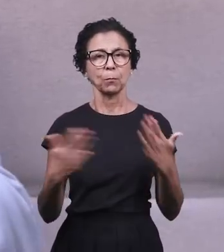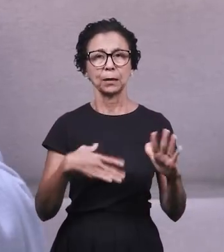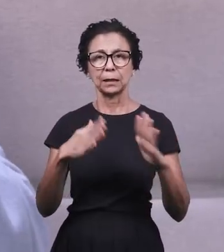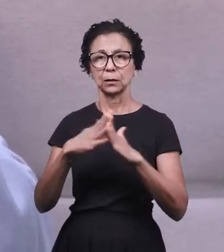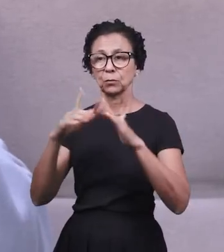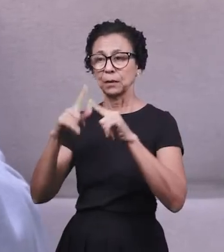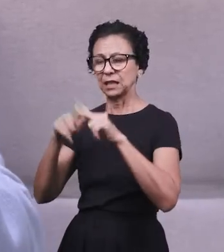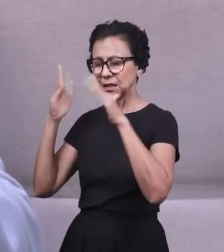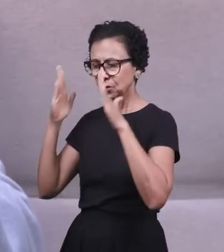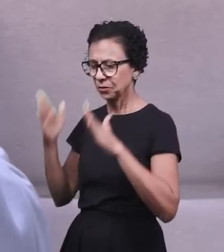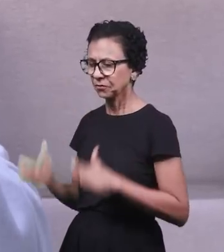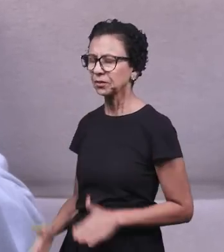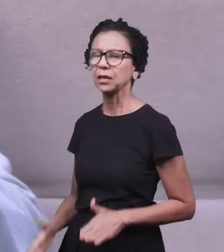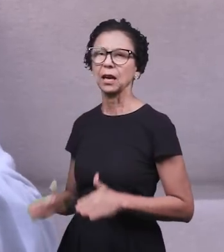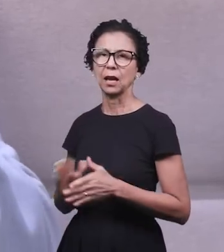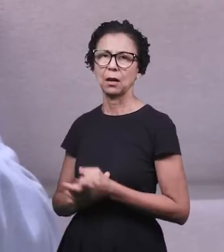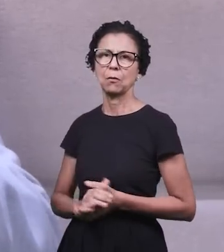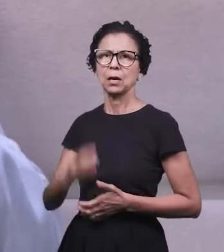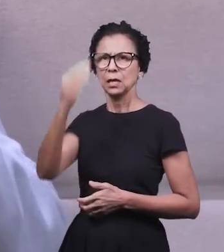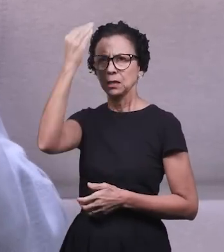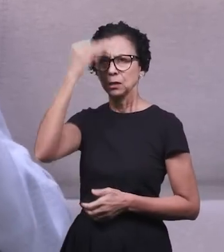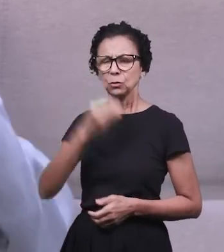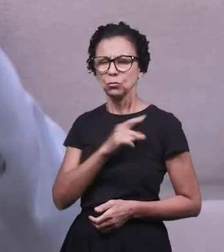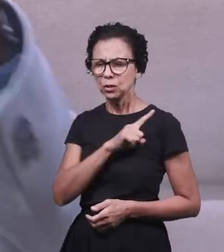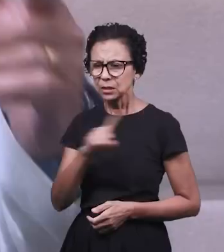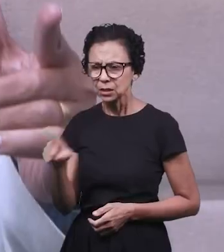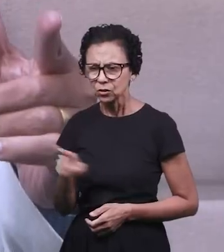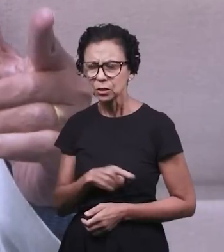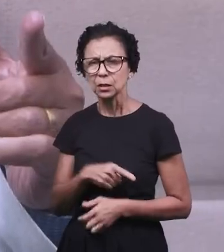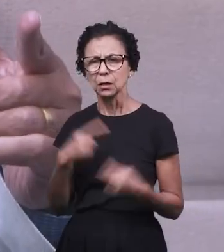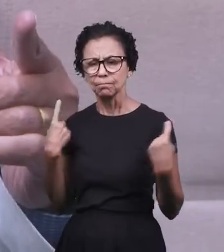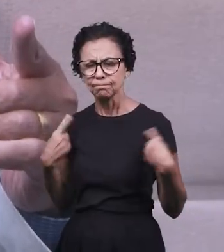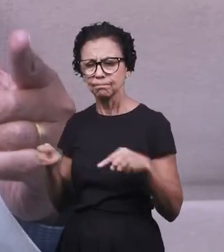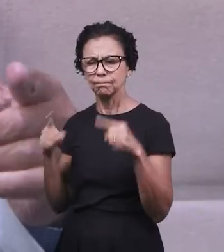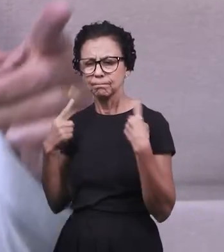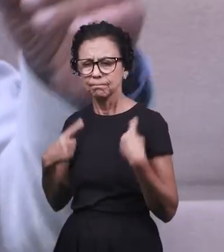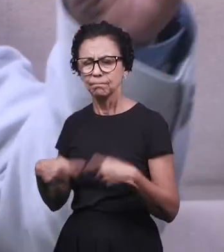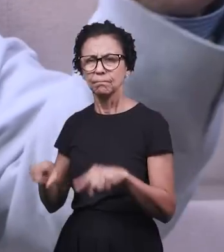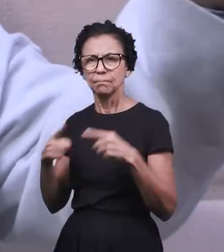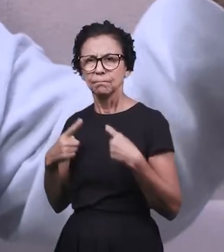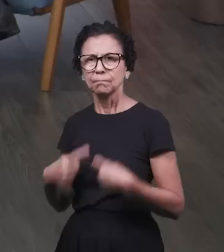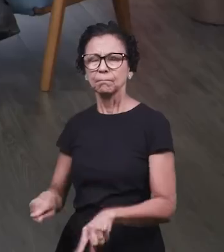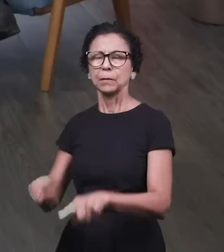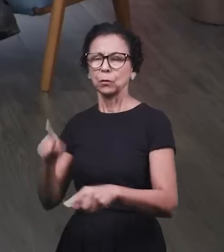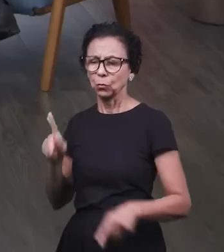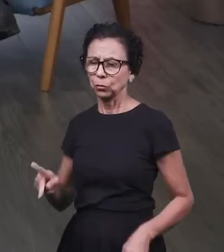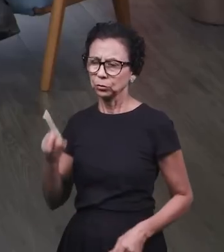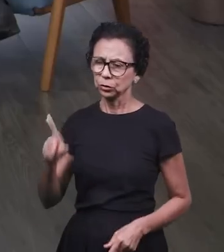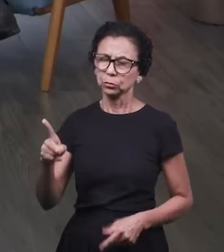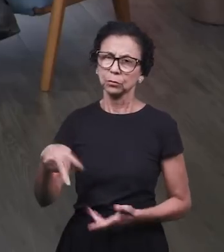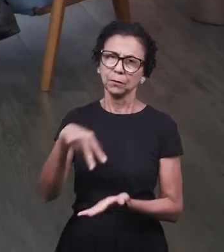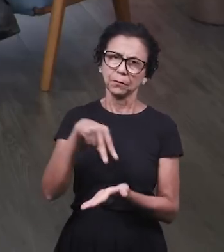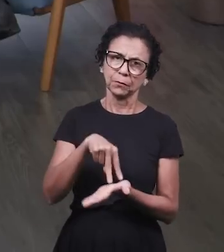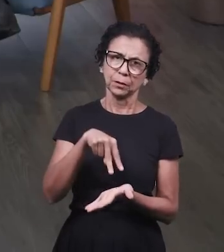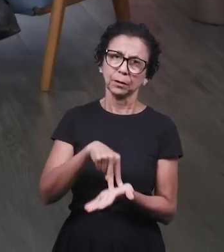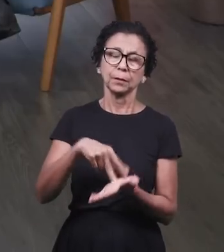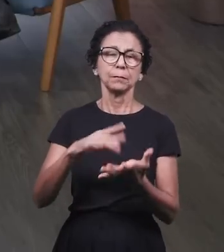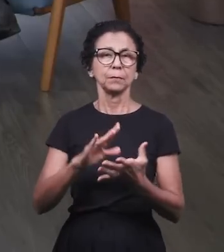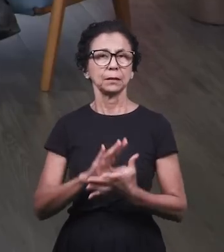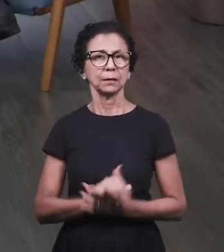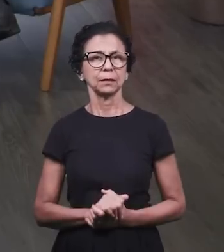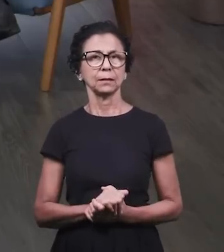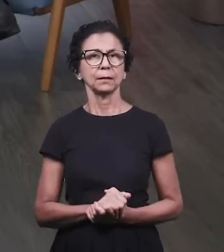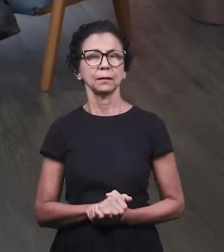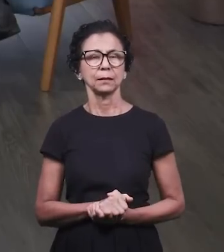que ela está diante de um projeto que será seguido até o fim. Glória a Né? Jesus. É aquilo que o irmão colocou no